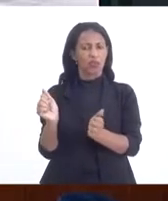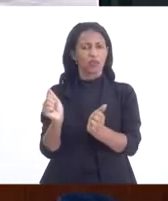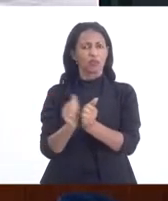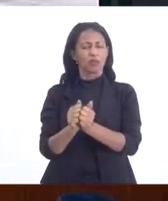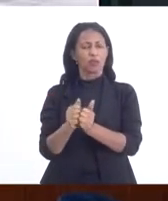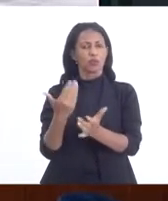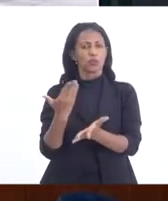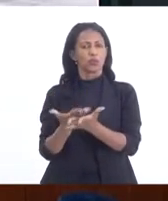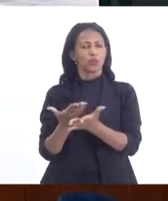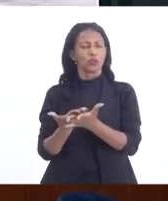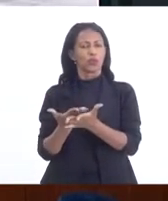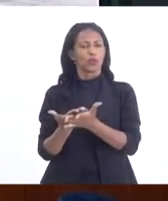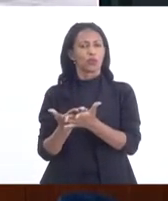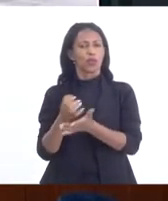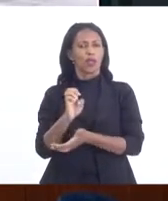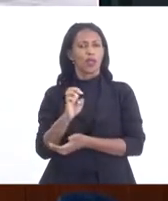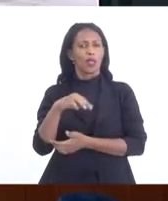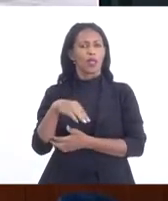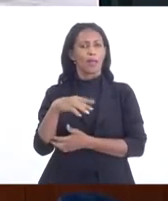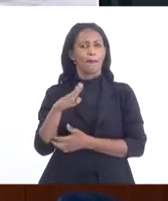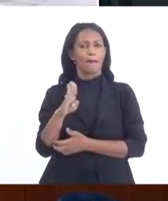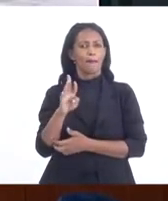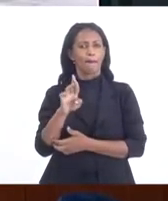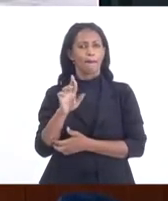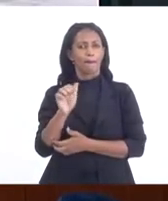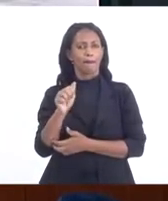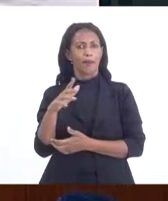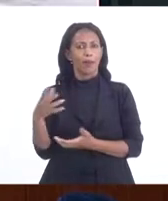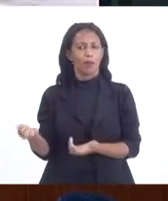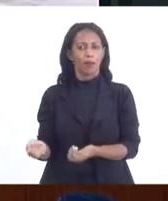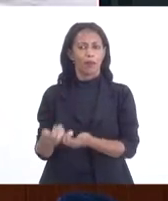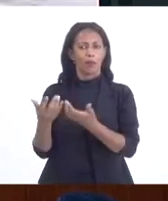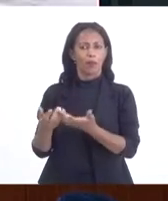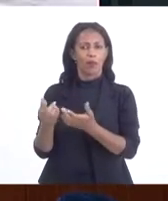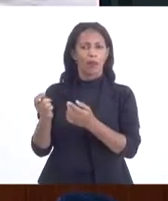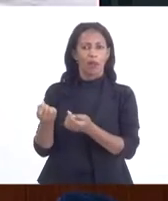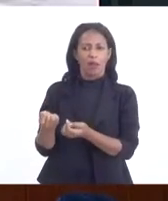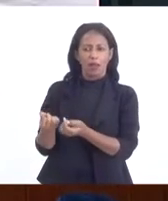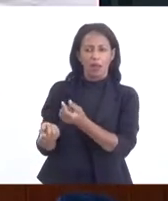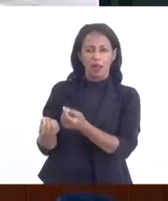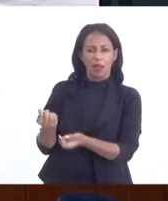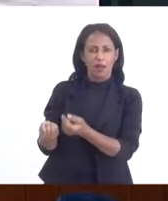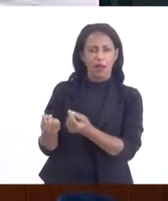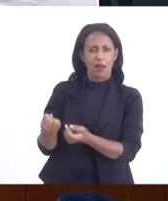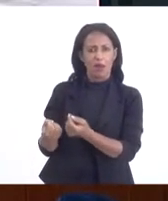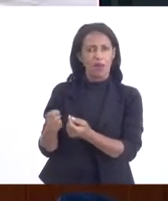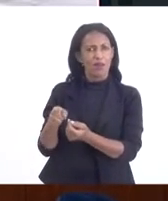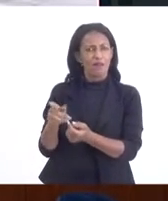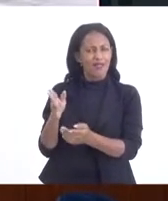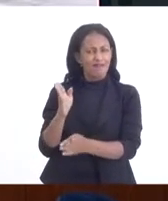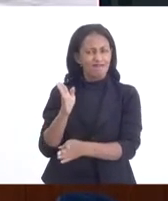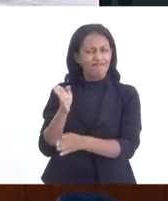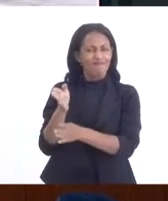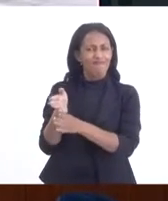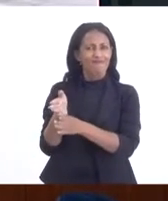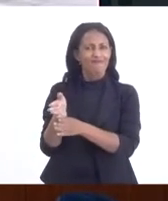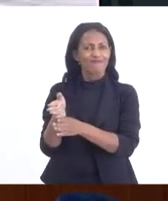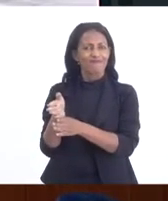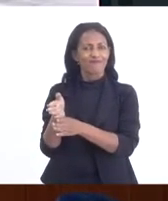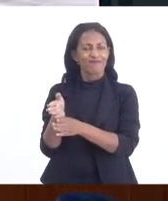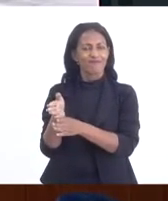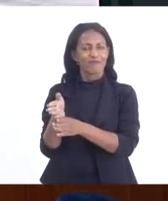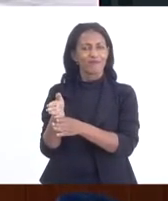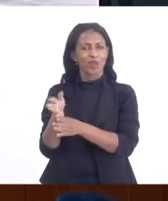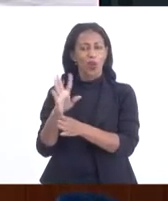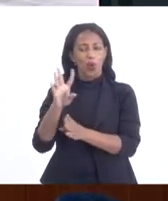Embrapa, recentemente, sobre a produção de grãos do estado do Rio de Janeiro, que vem exatamente